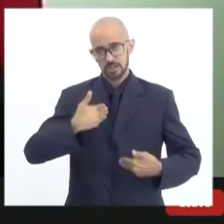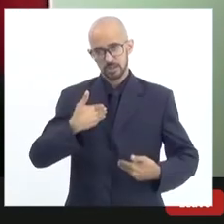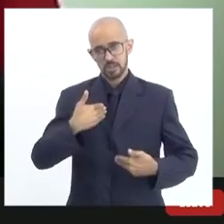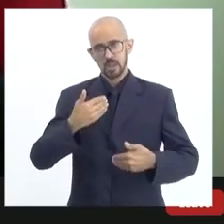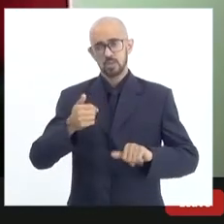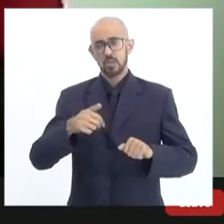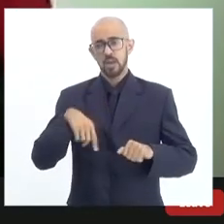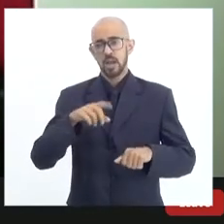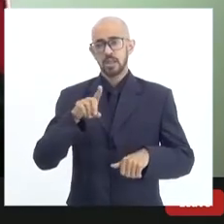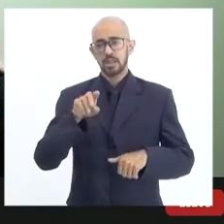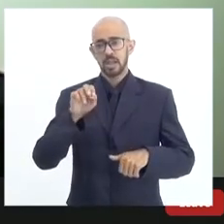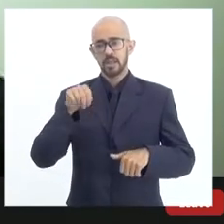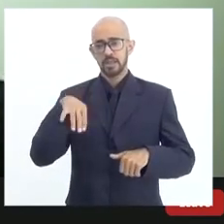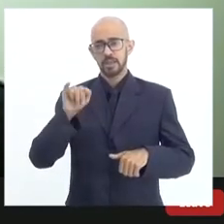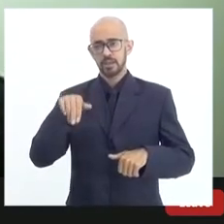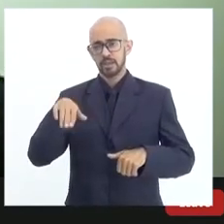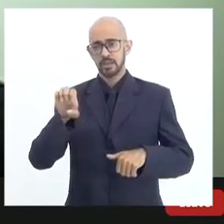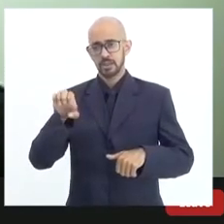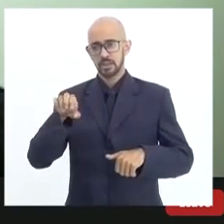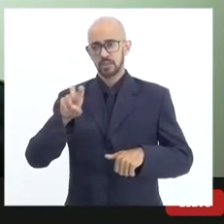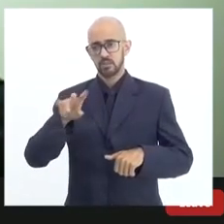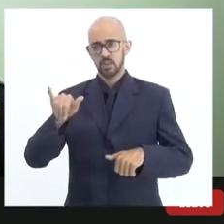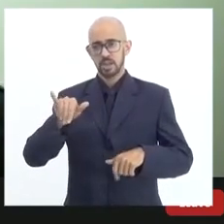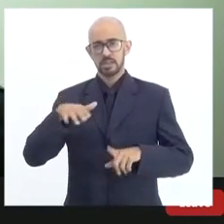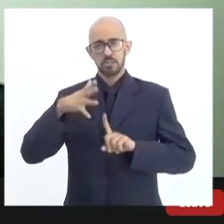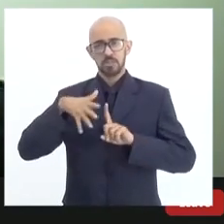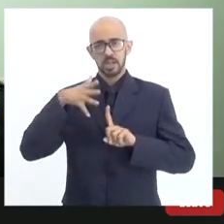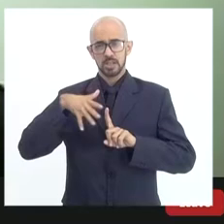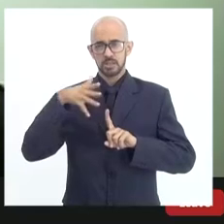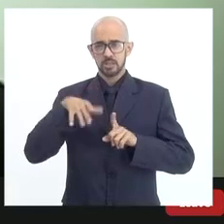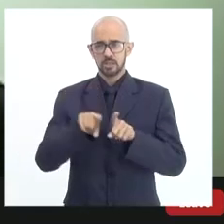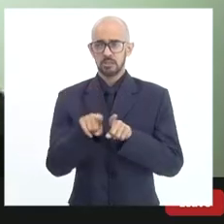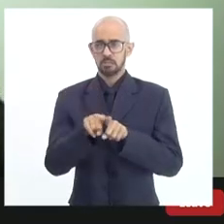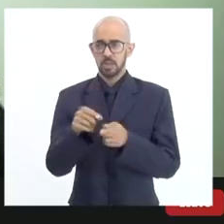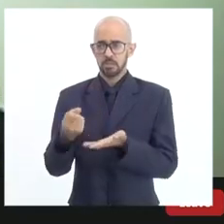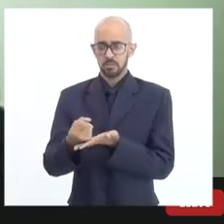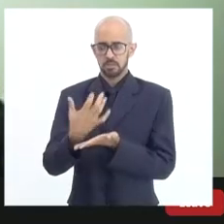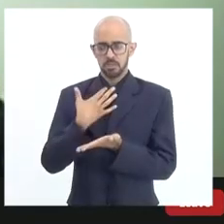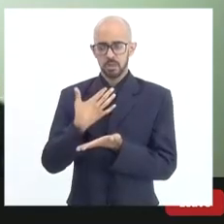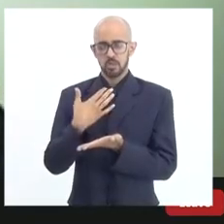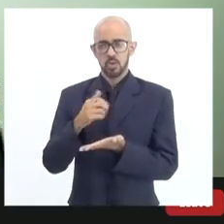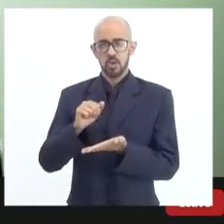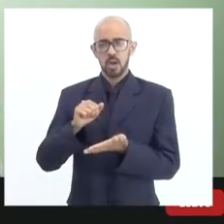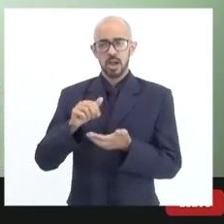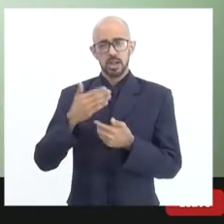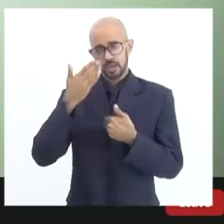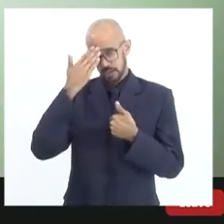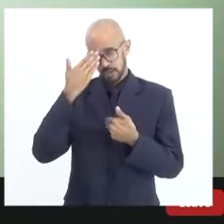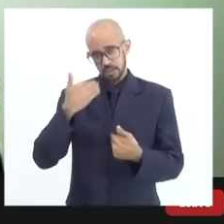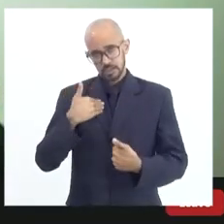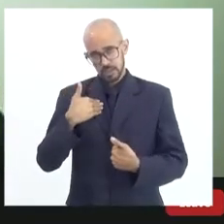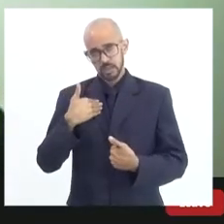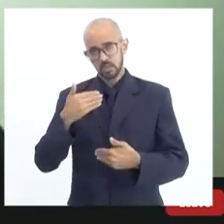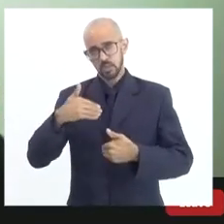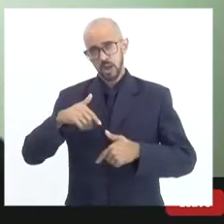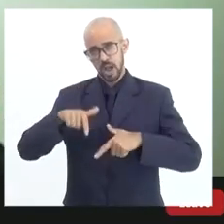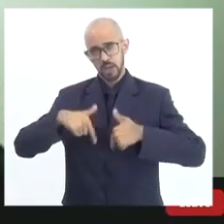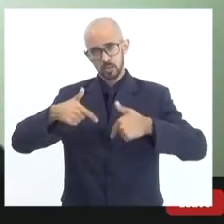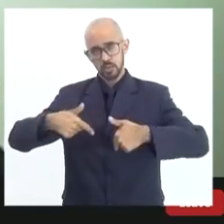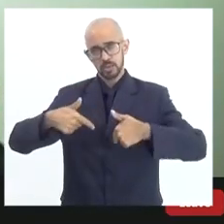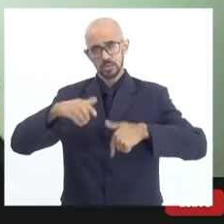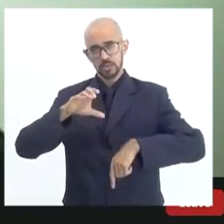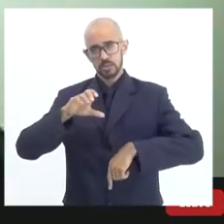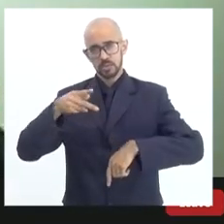será a nossa palestrante também, que deixou aqui um recado agradecendo a atuação dessa CPI, no caso que